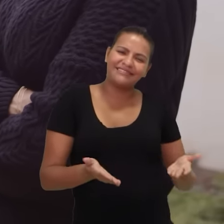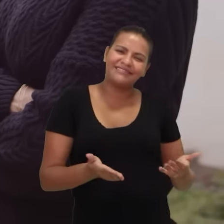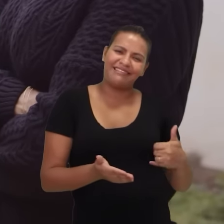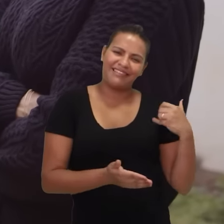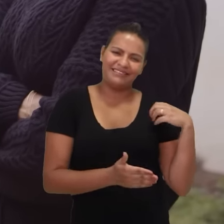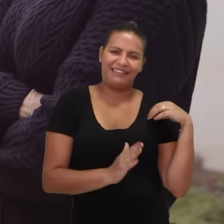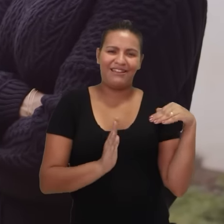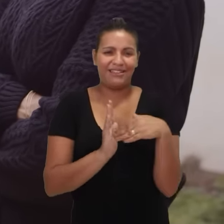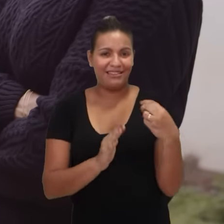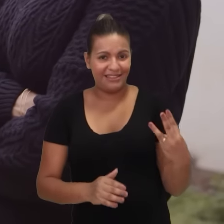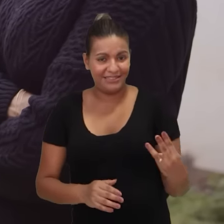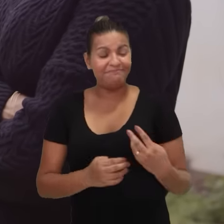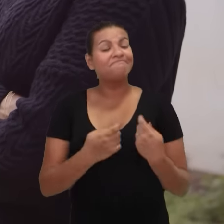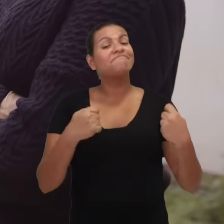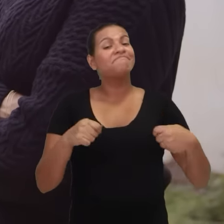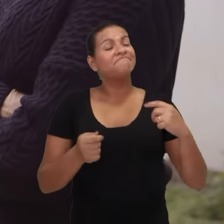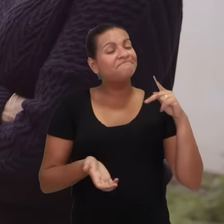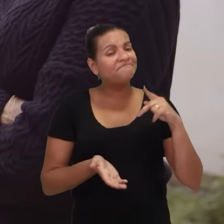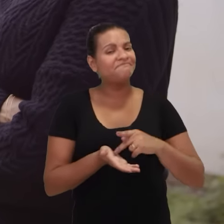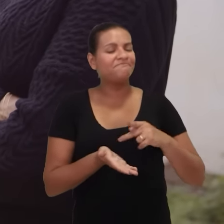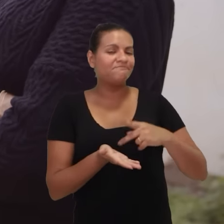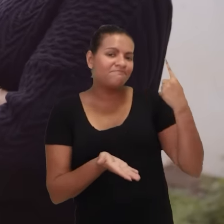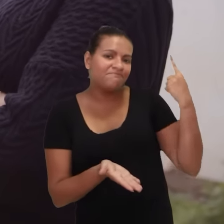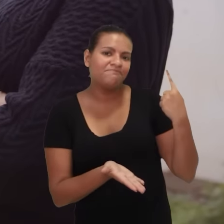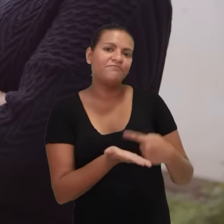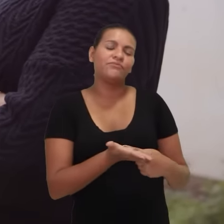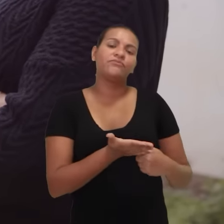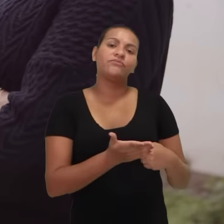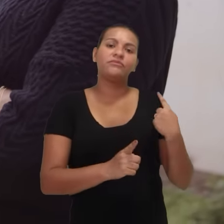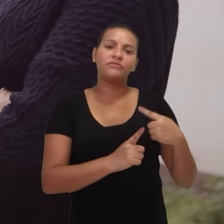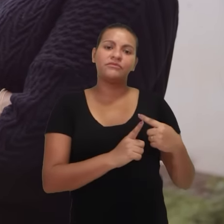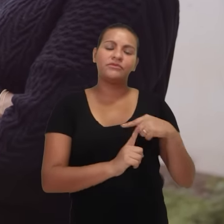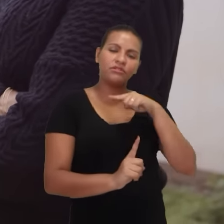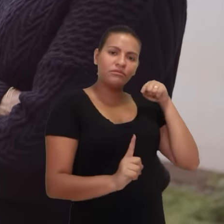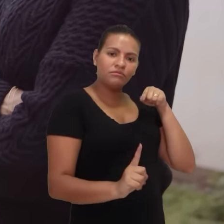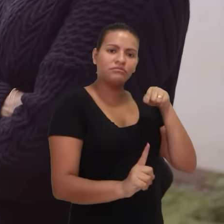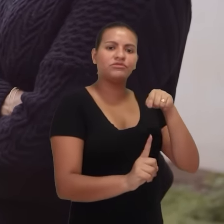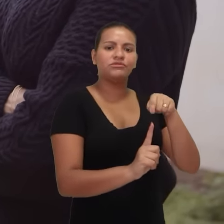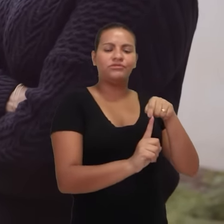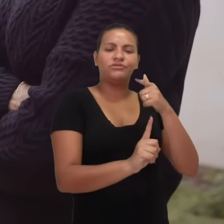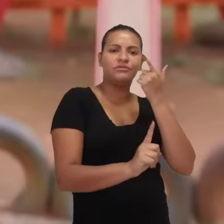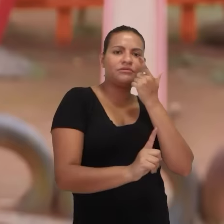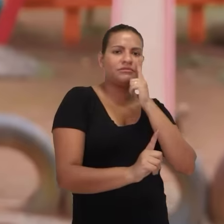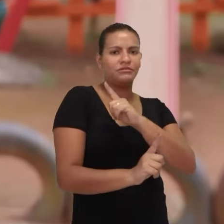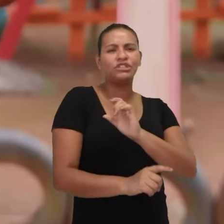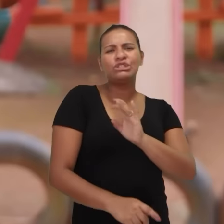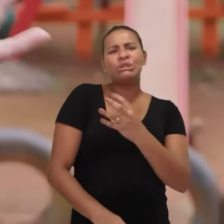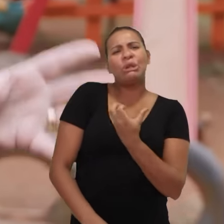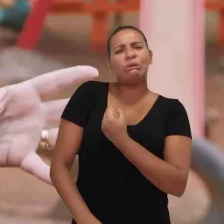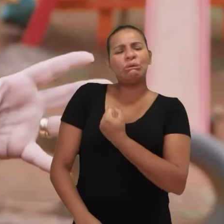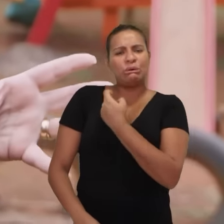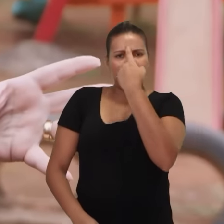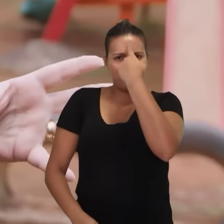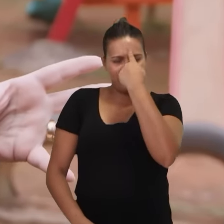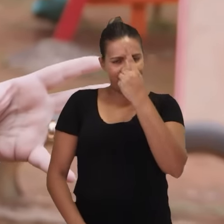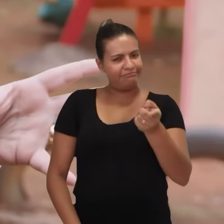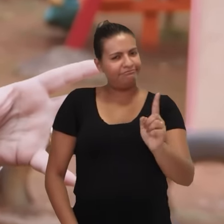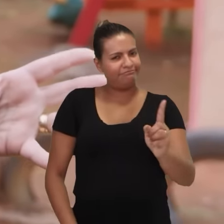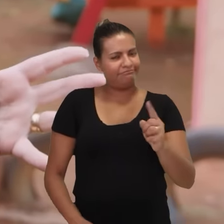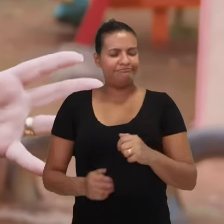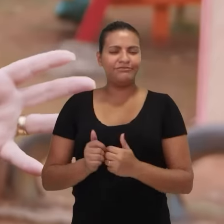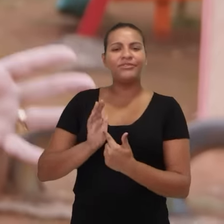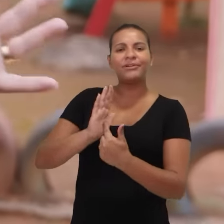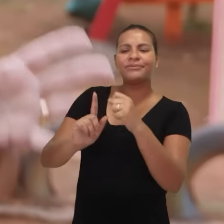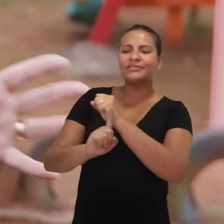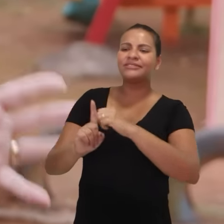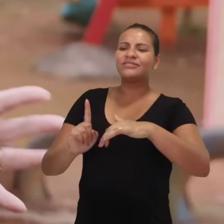muito compromisso com efetivamente alcançar esse objetivo e não só com os números. Demonstrar para a sociedade que fez alguma